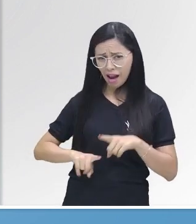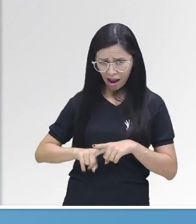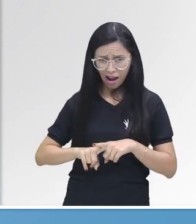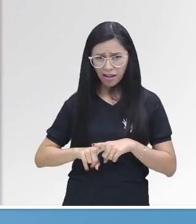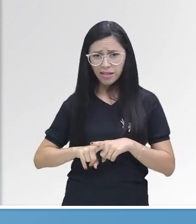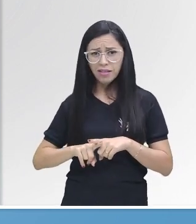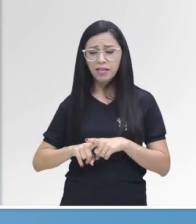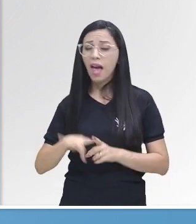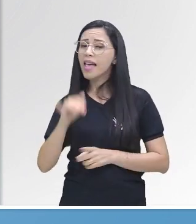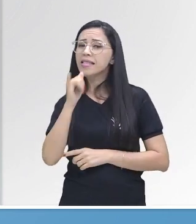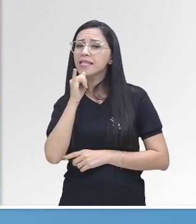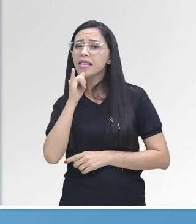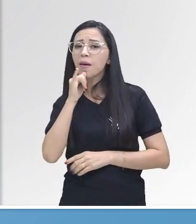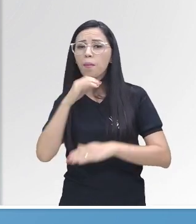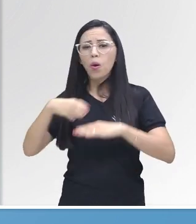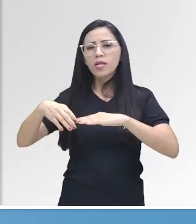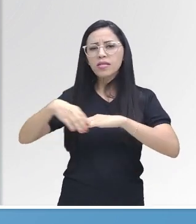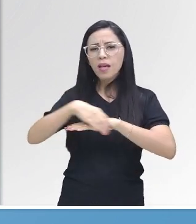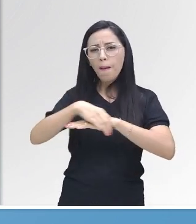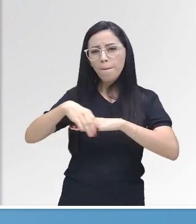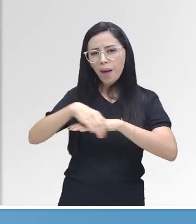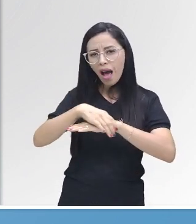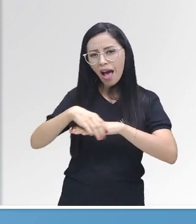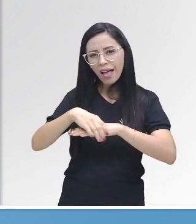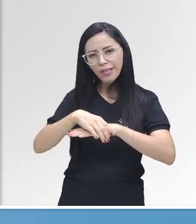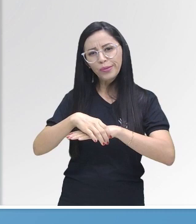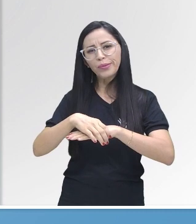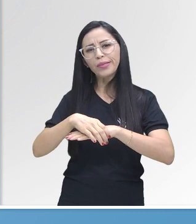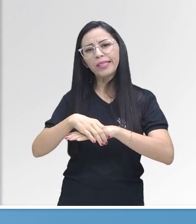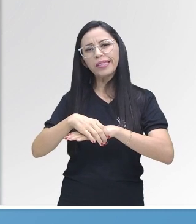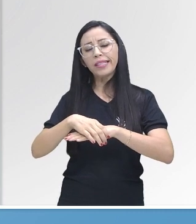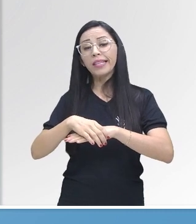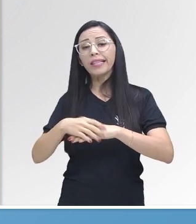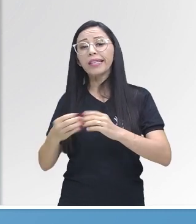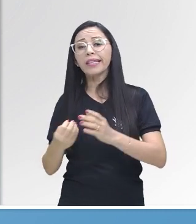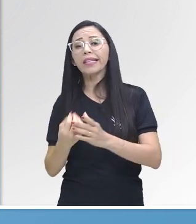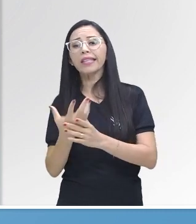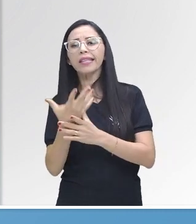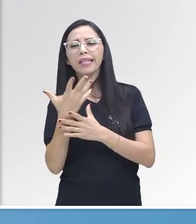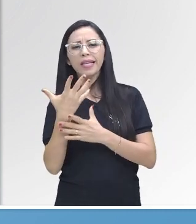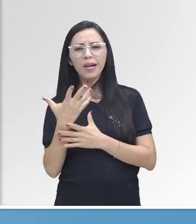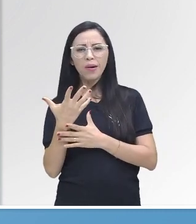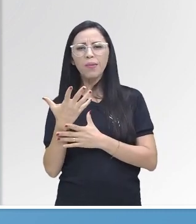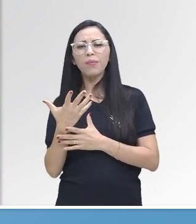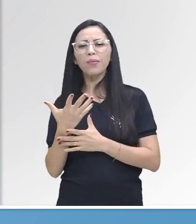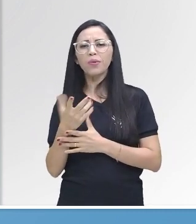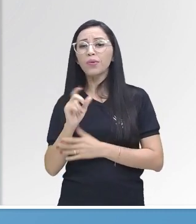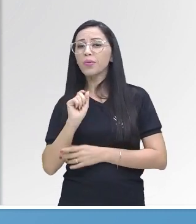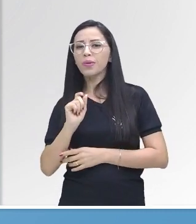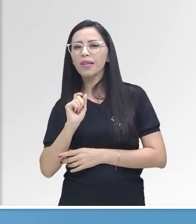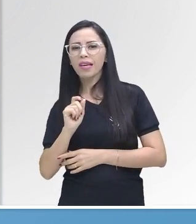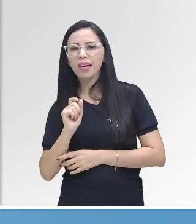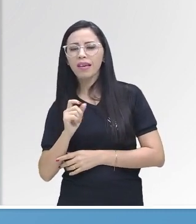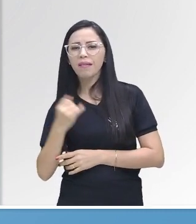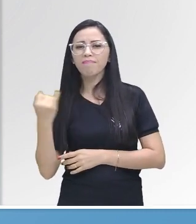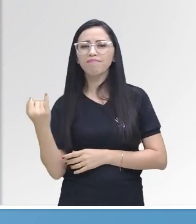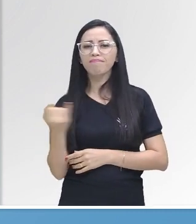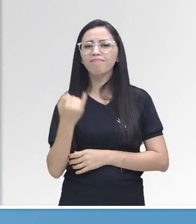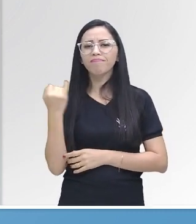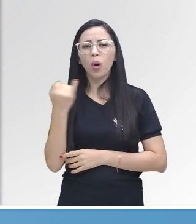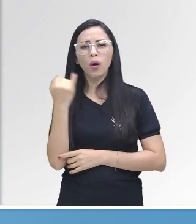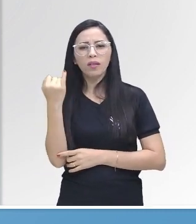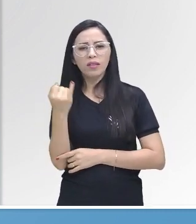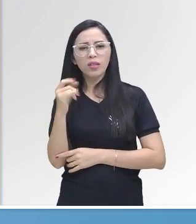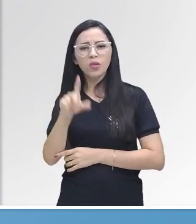os sapatos, criamos uma situação em que é necessário padronizar as unidades e estabelecer